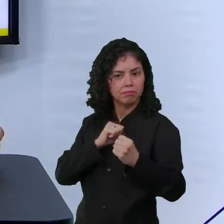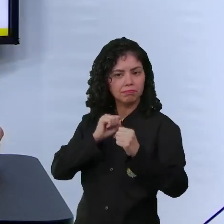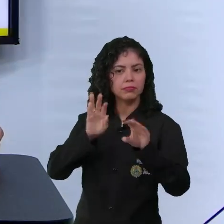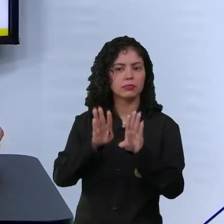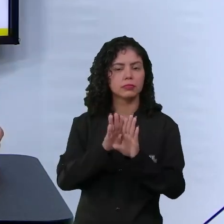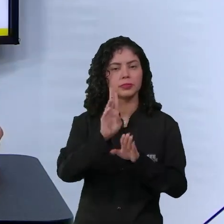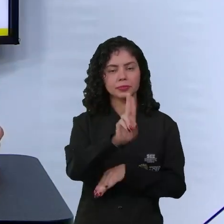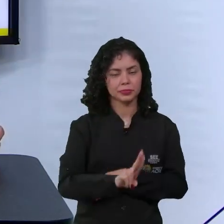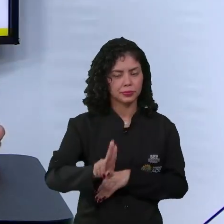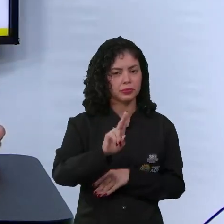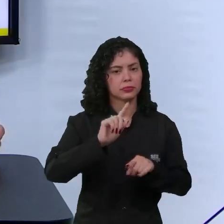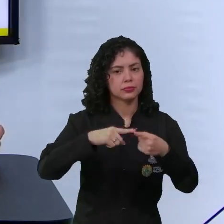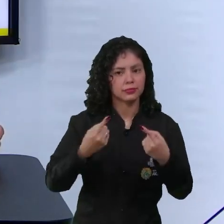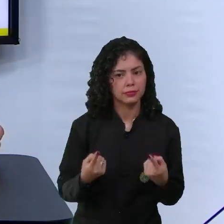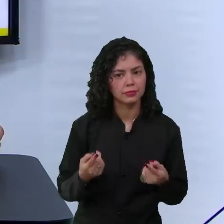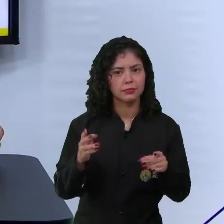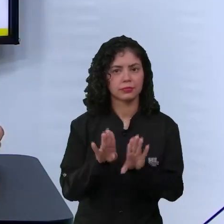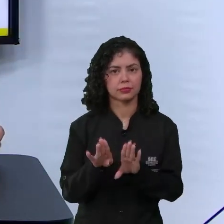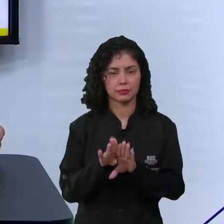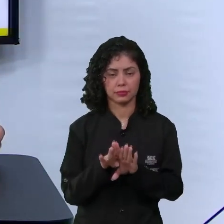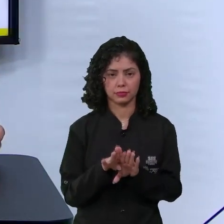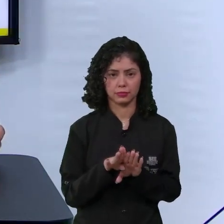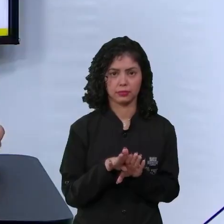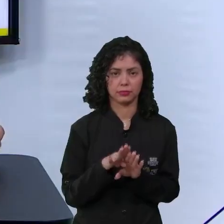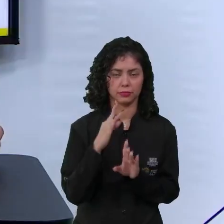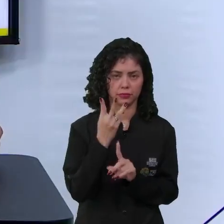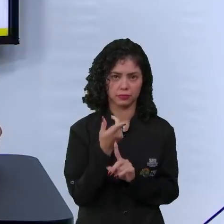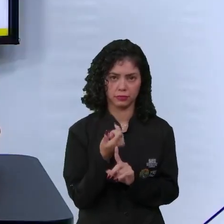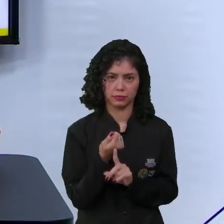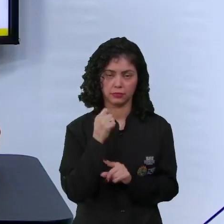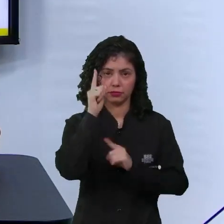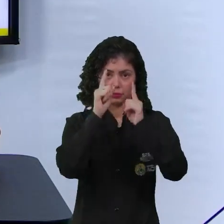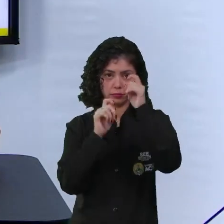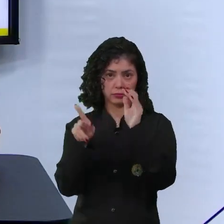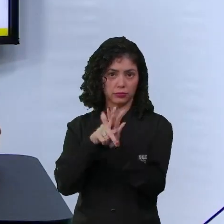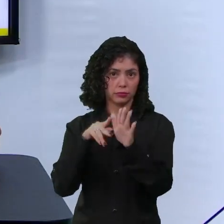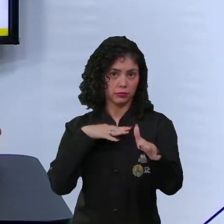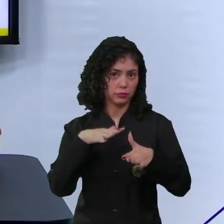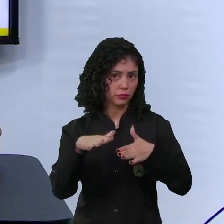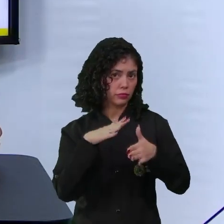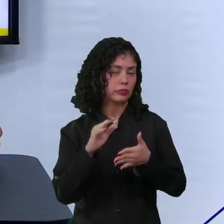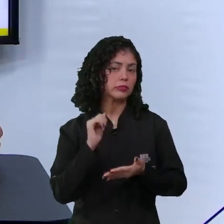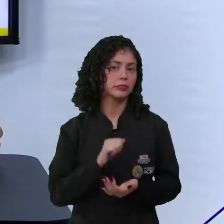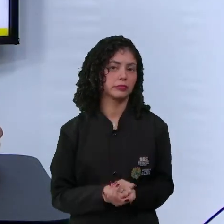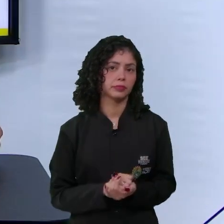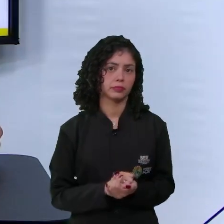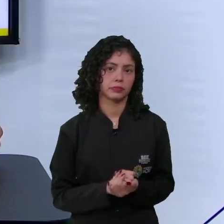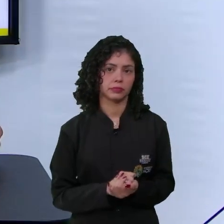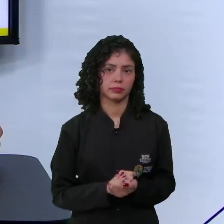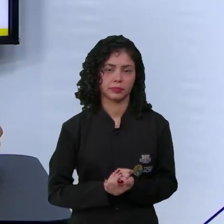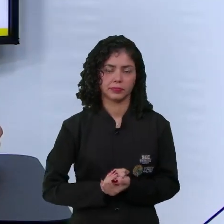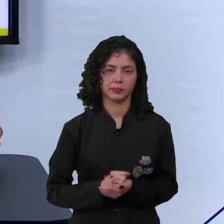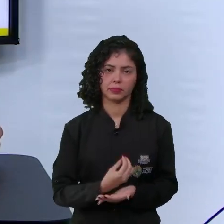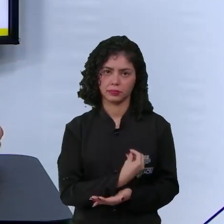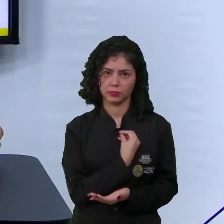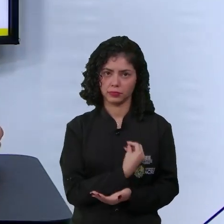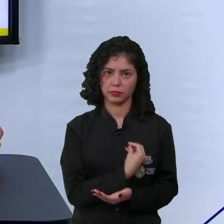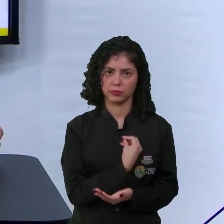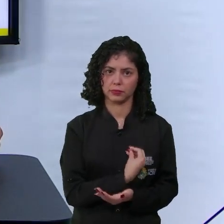nesse instrumento de luta, mas é uma arte que expressa e o movimento de dança está